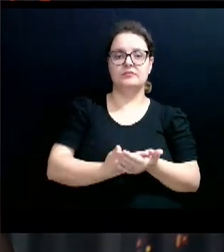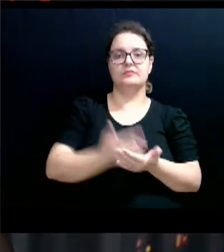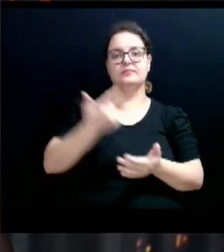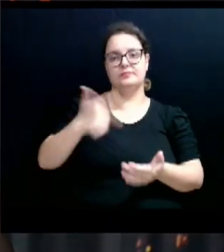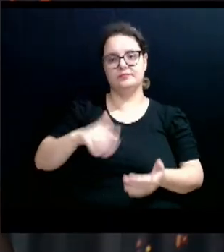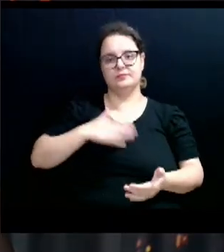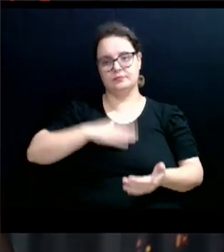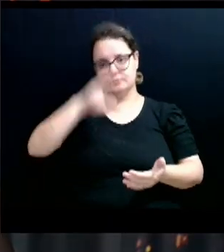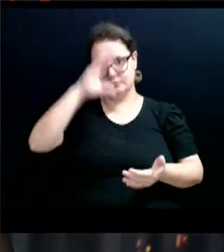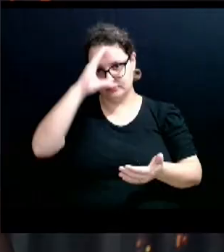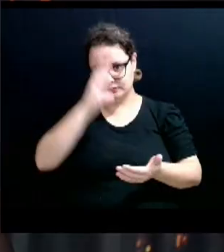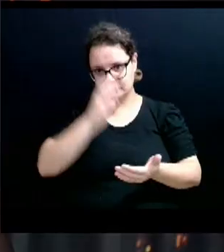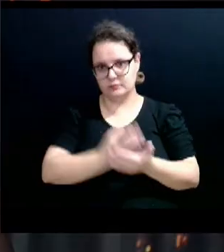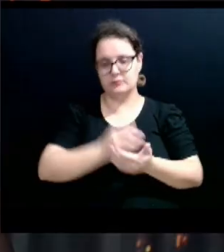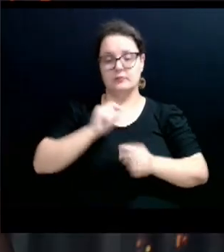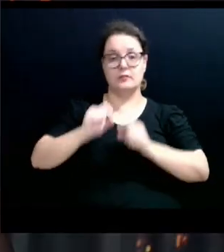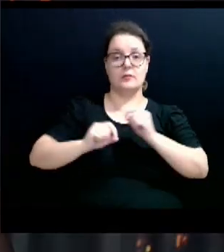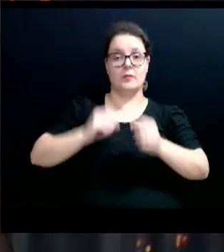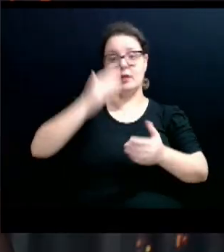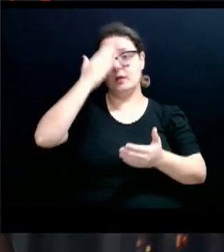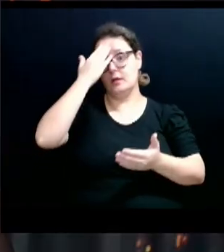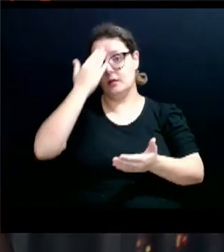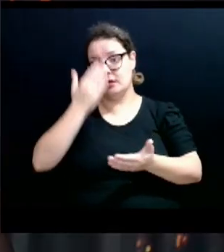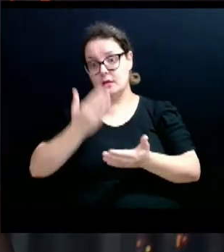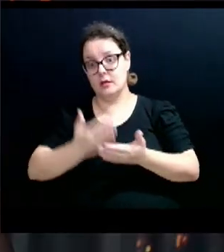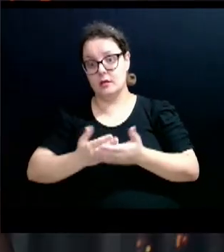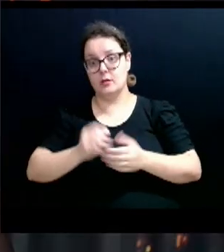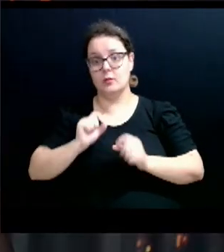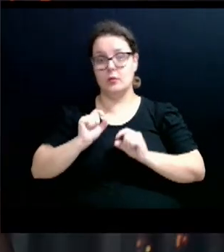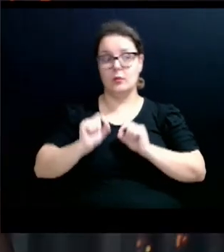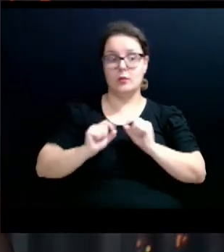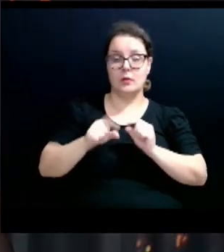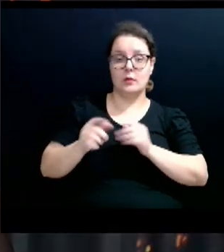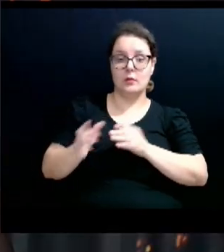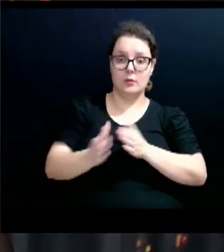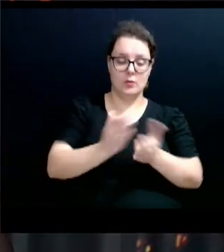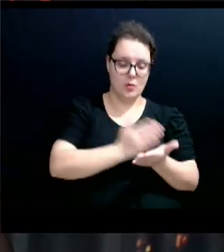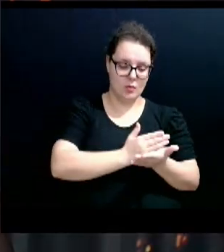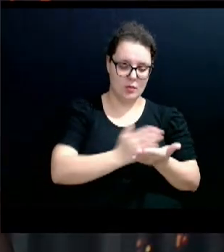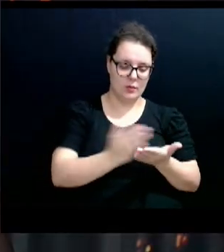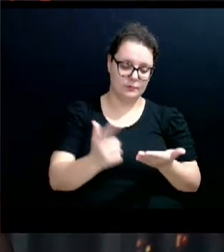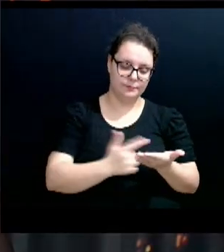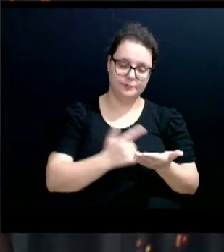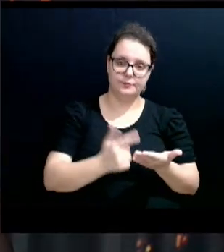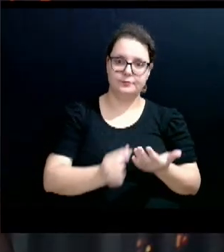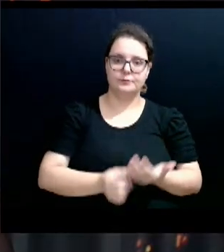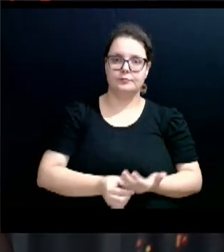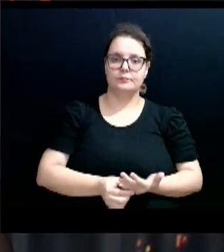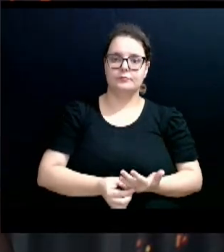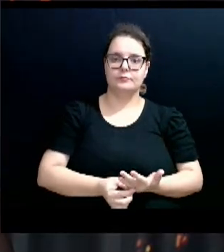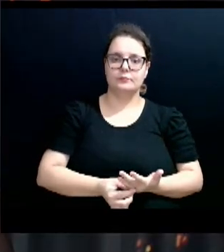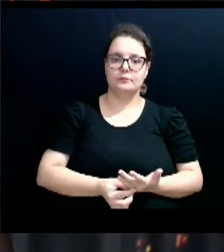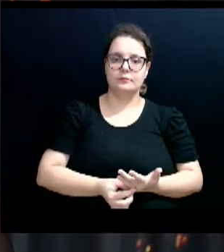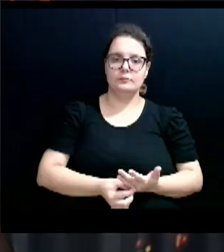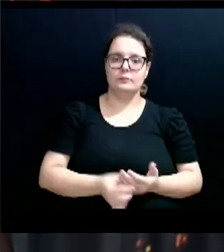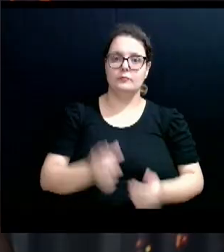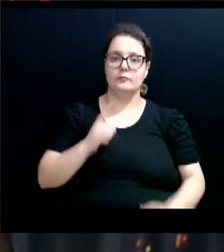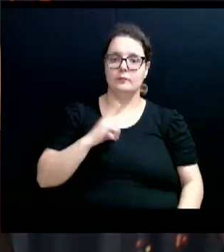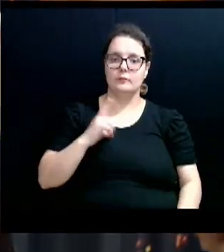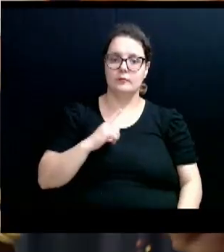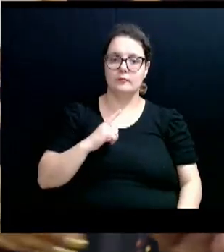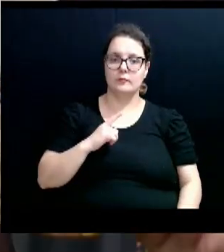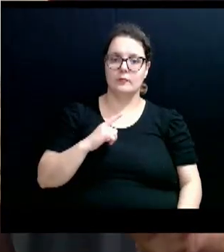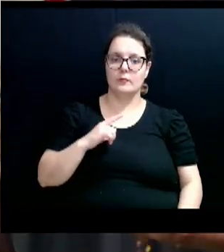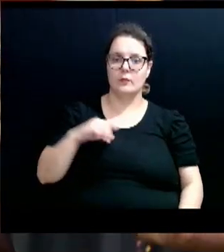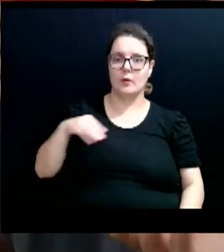eu acreditava, o que pode ser bússola. Tem o começo do livro, existe uma Ouroboros, que é aquele...